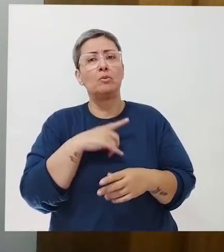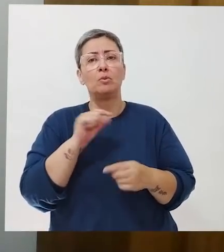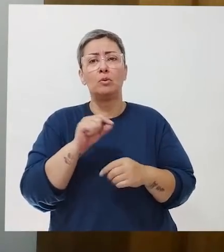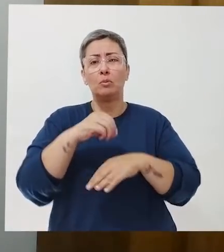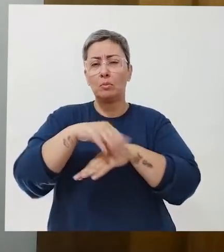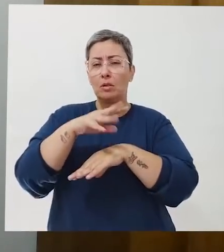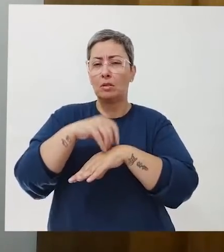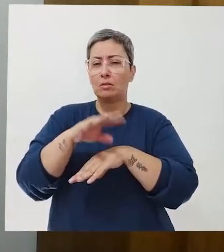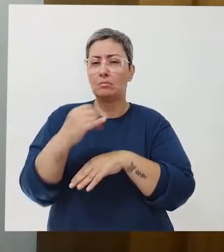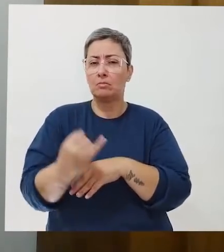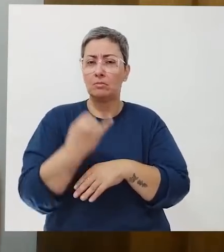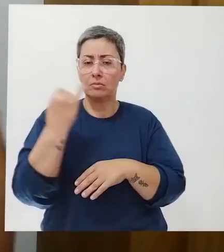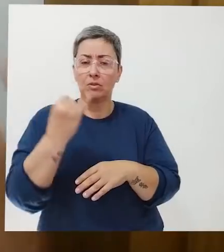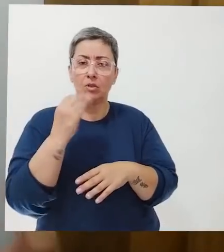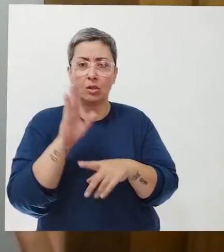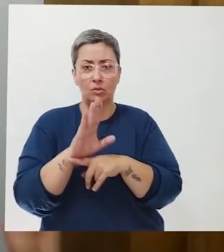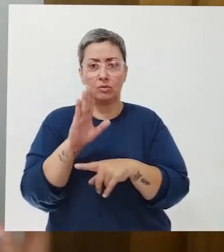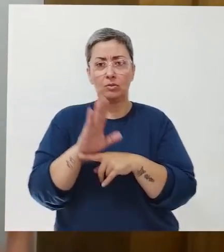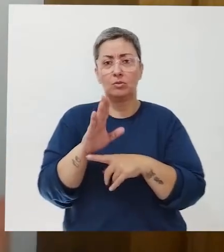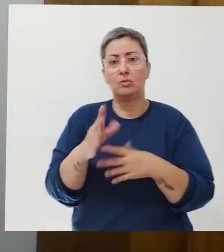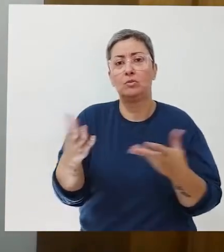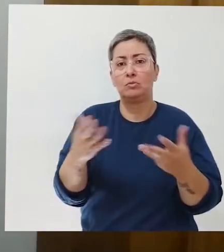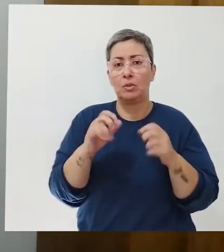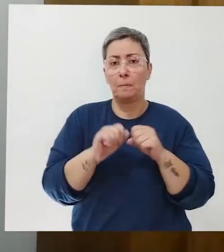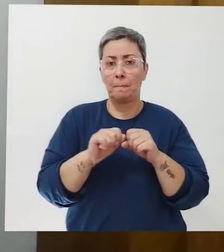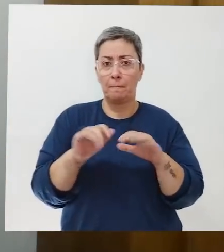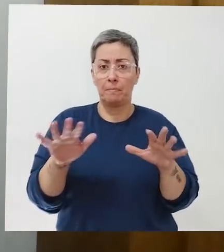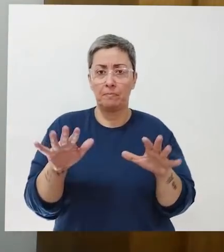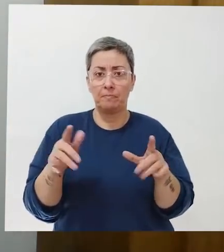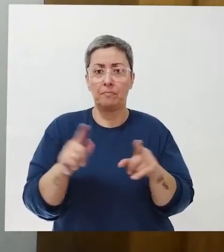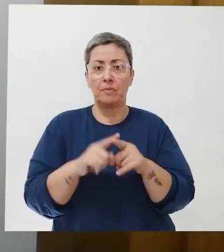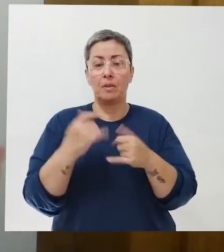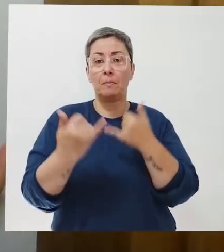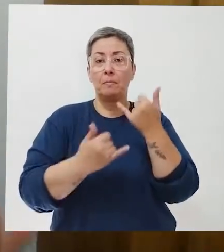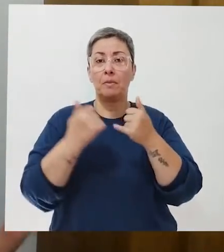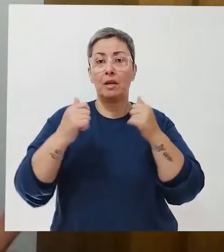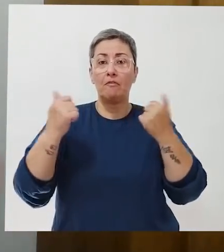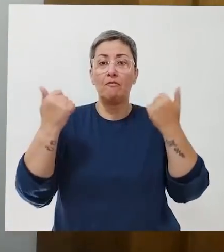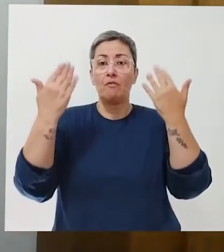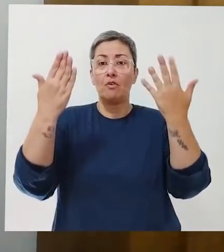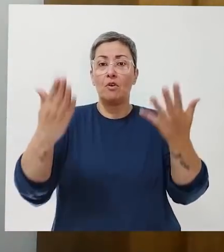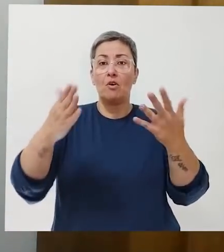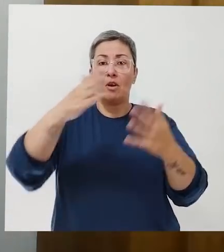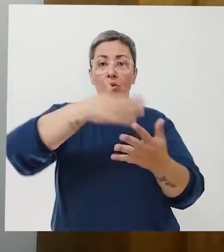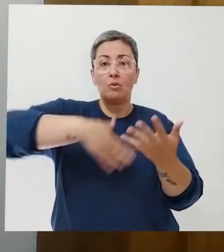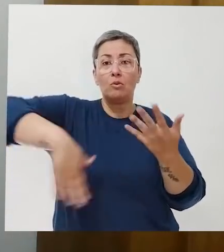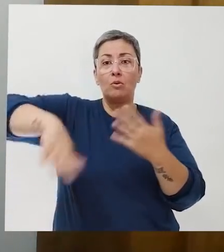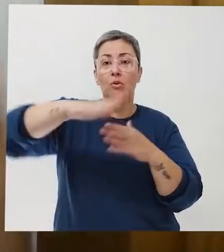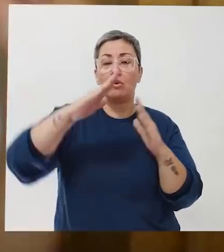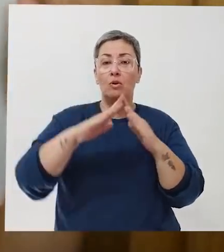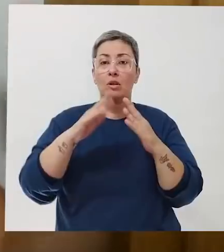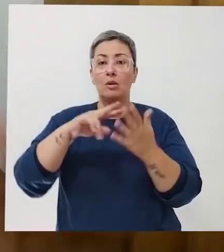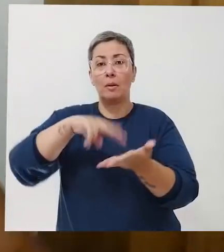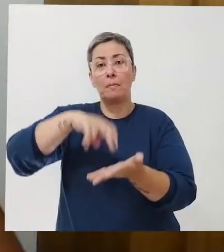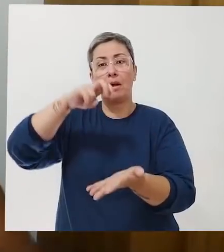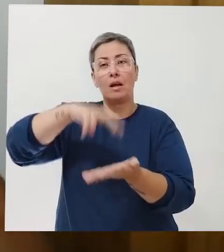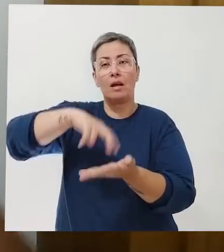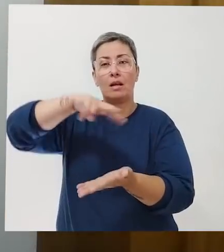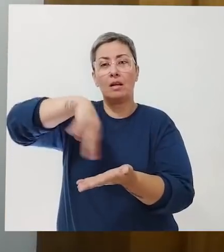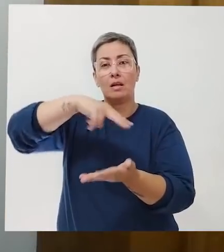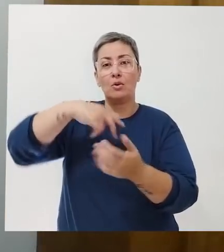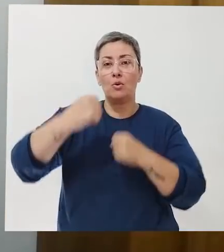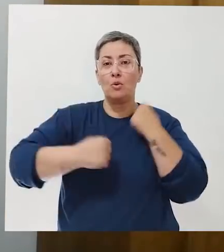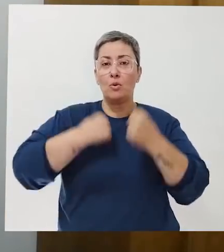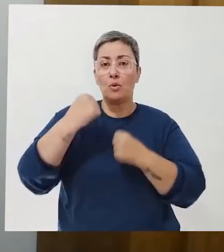para vocês umas dicas bem importantes para ajudar nessa pandemia. Brinque ao ar livre em volta da sua casa, pulando, dançando